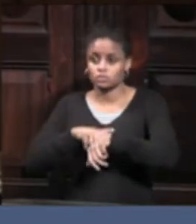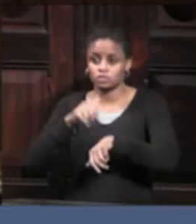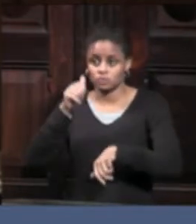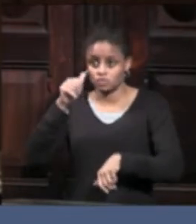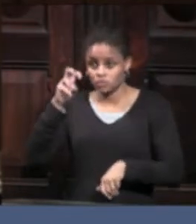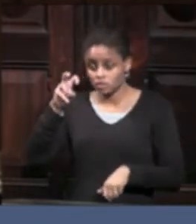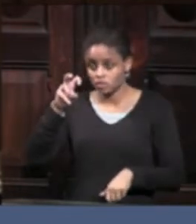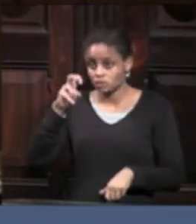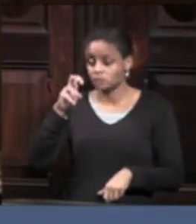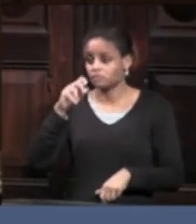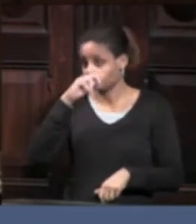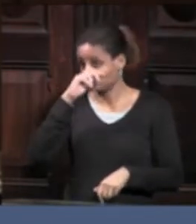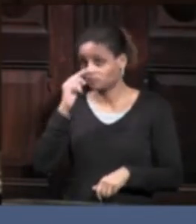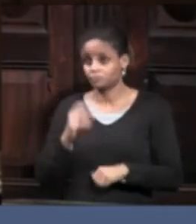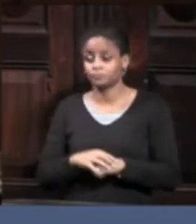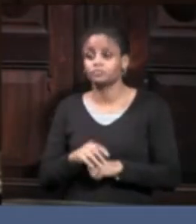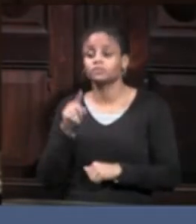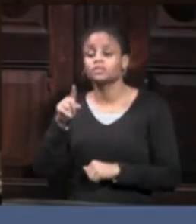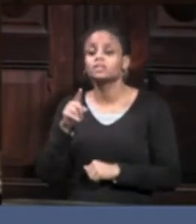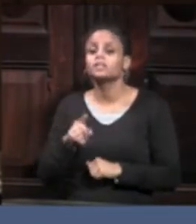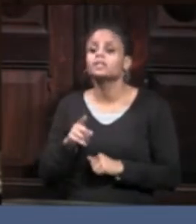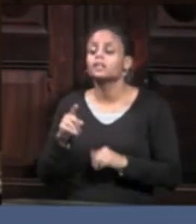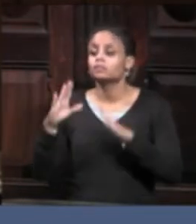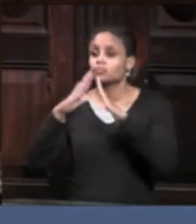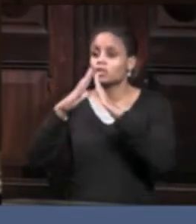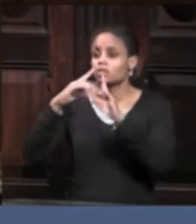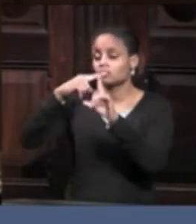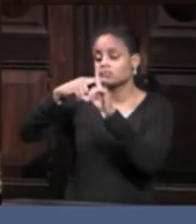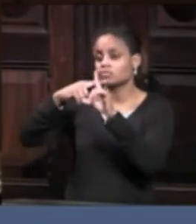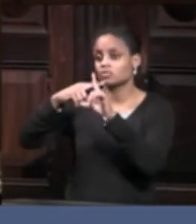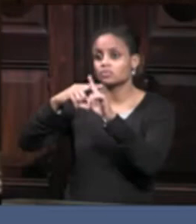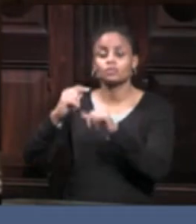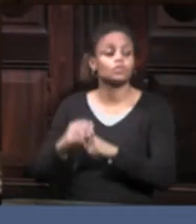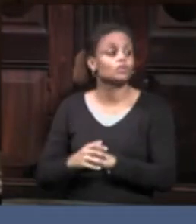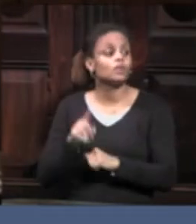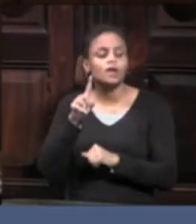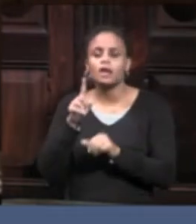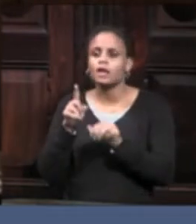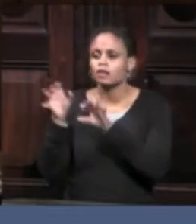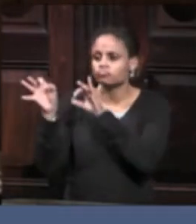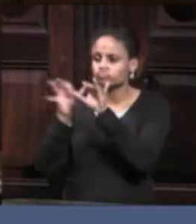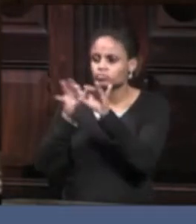a Arquidiocese de São Sebastião do Rio de Janeiro conclamou os seus.